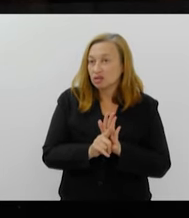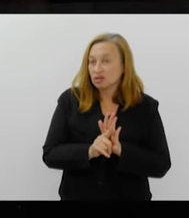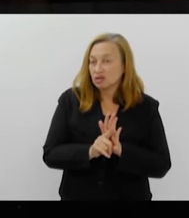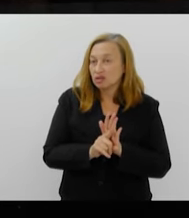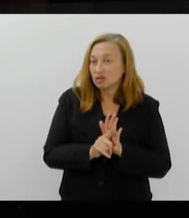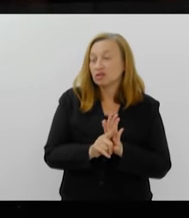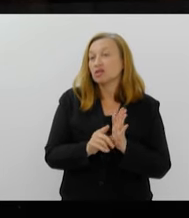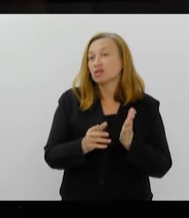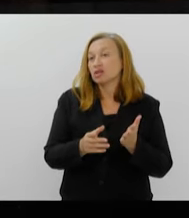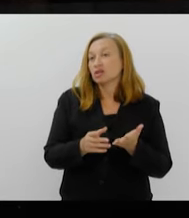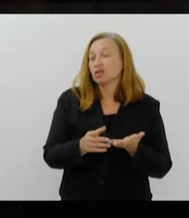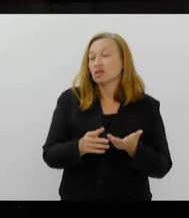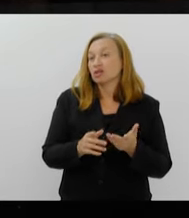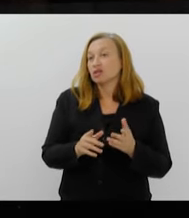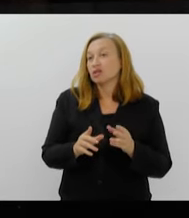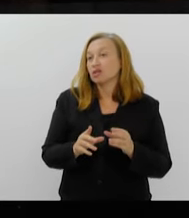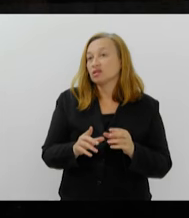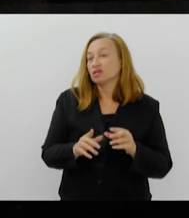porque